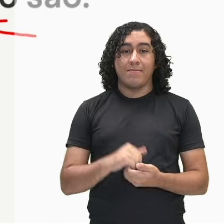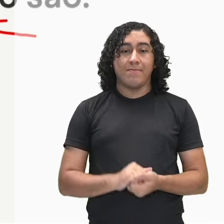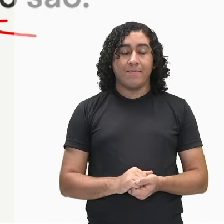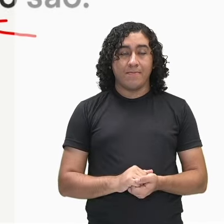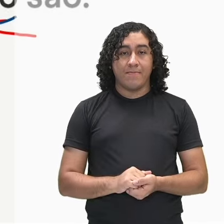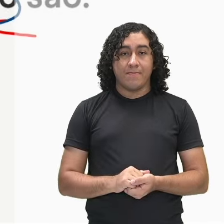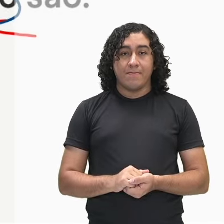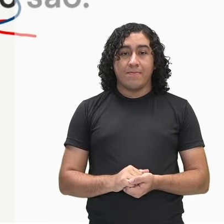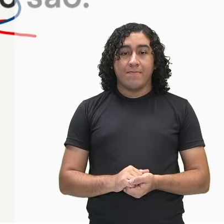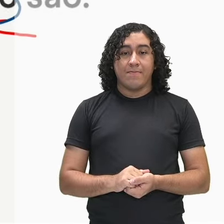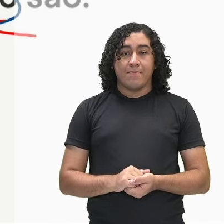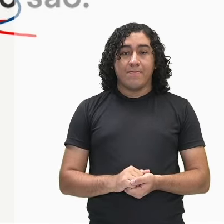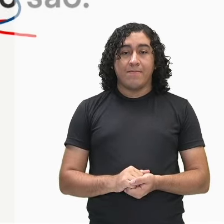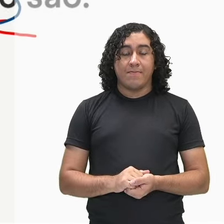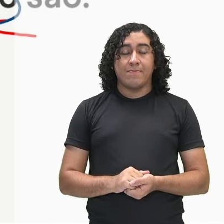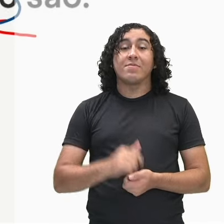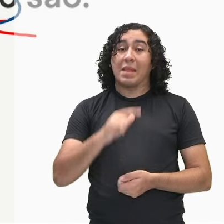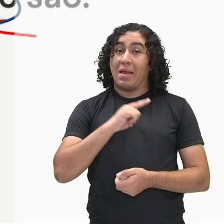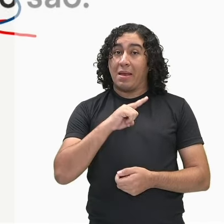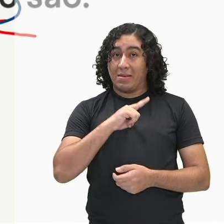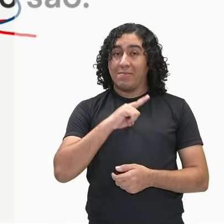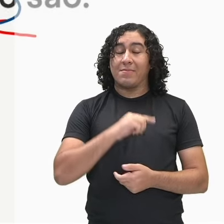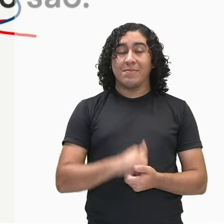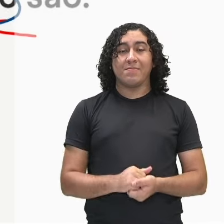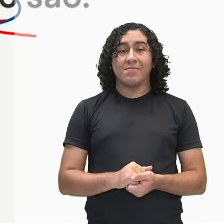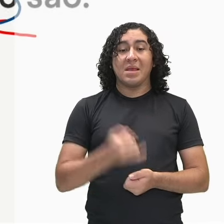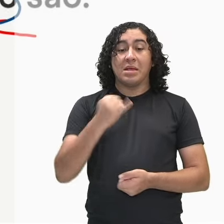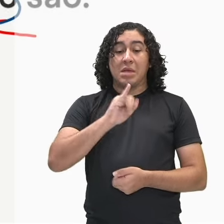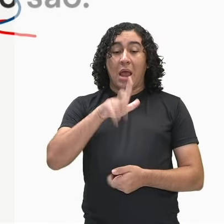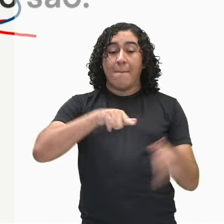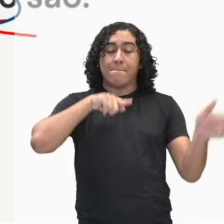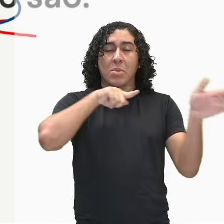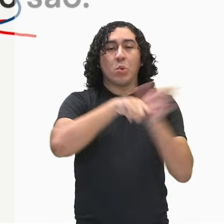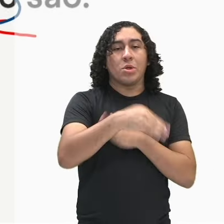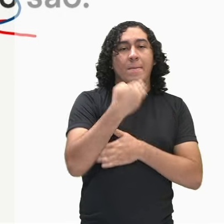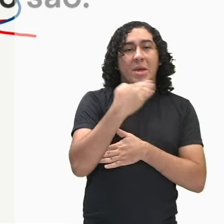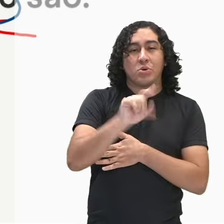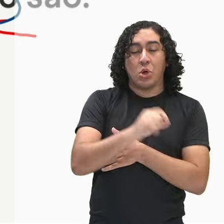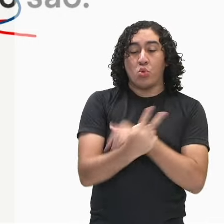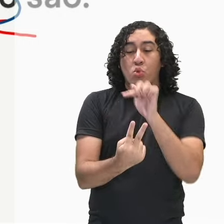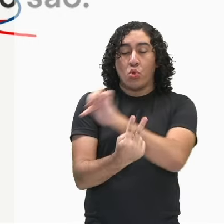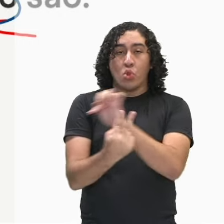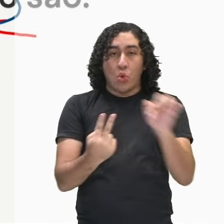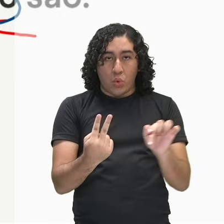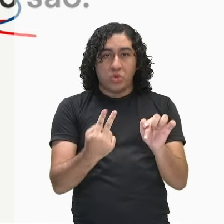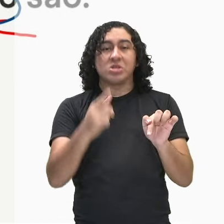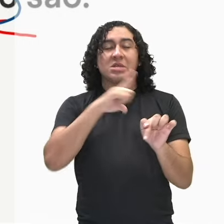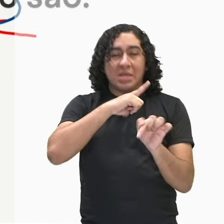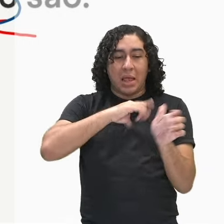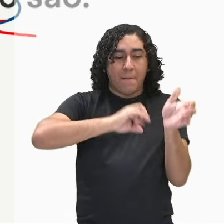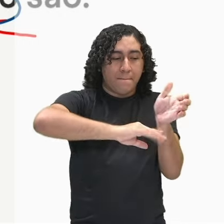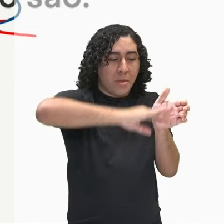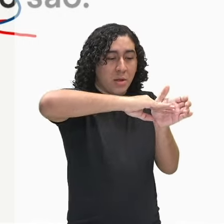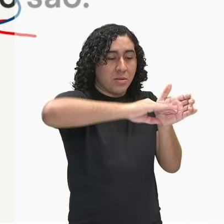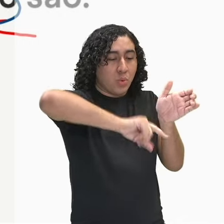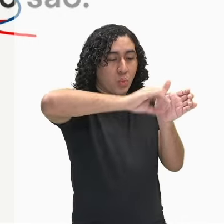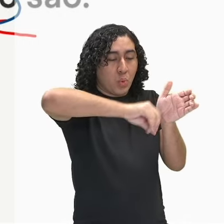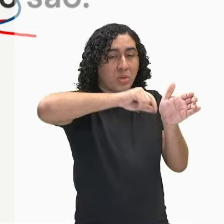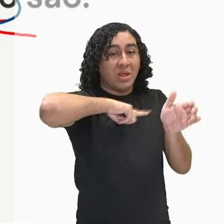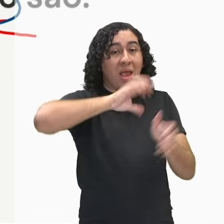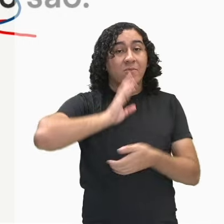seja, precipitado. Então se essa questão, que é os 2 sistemas em que há precipitado, nós teremos